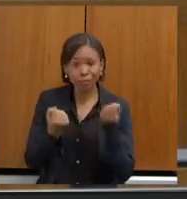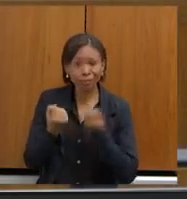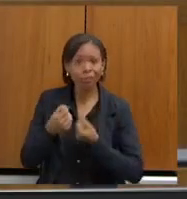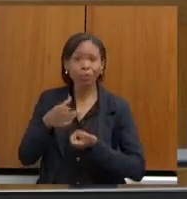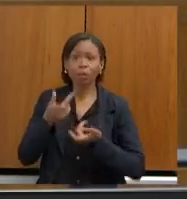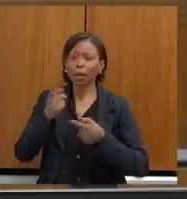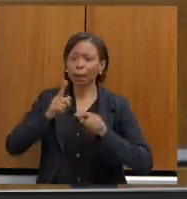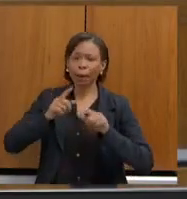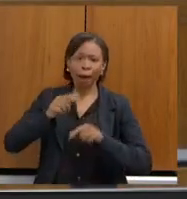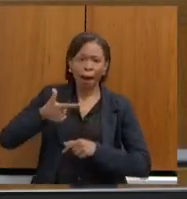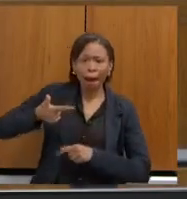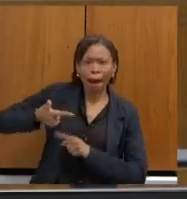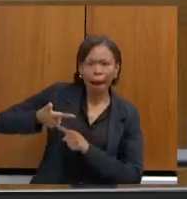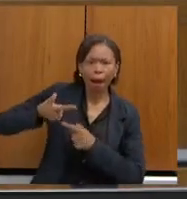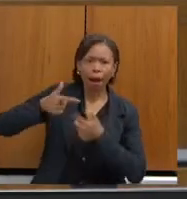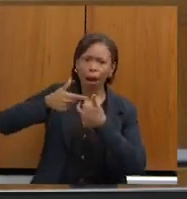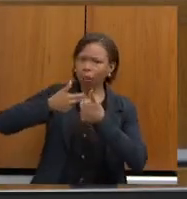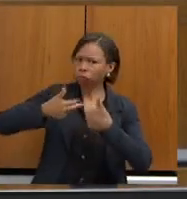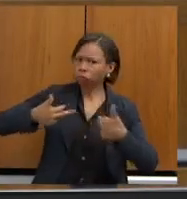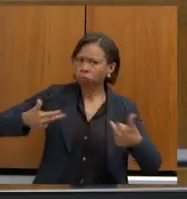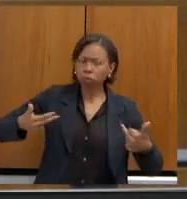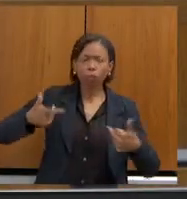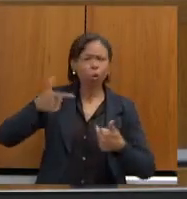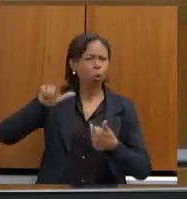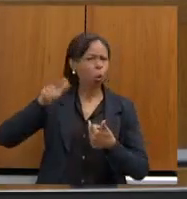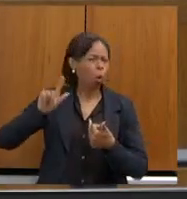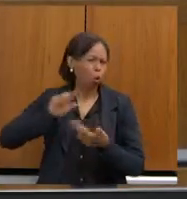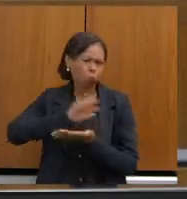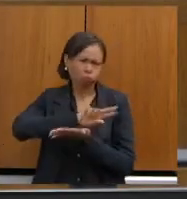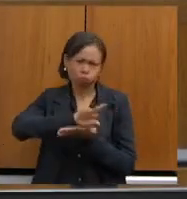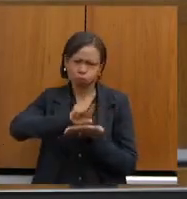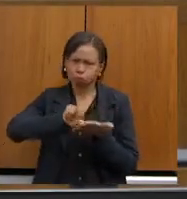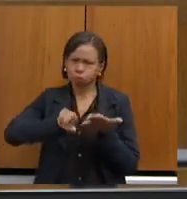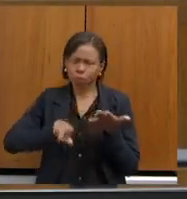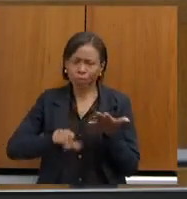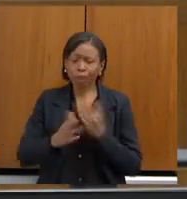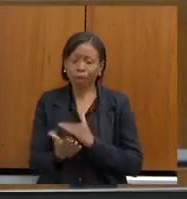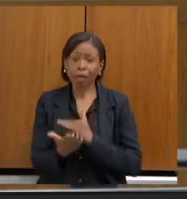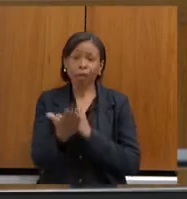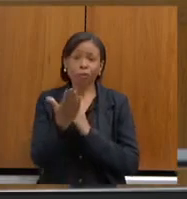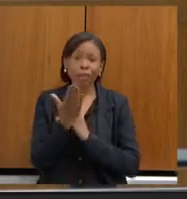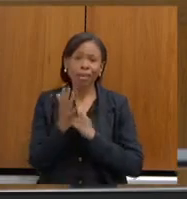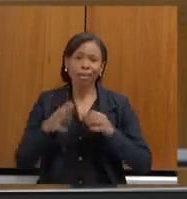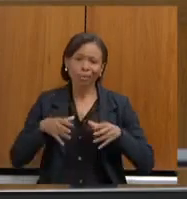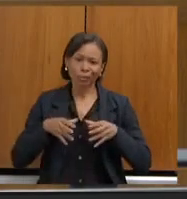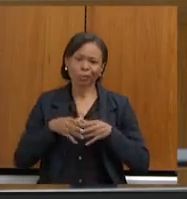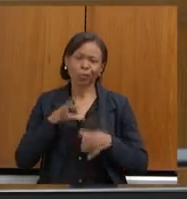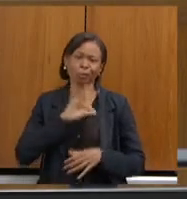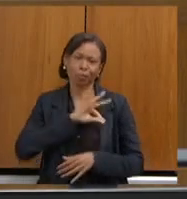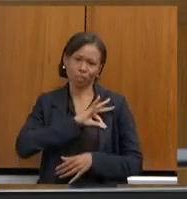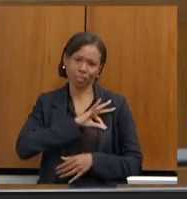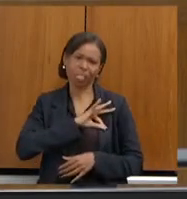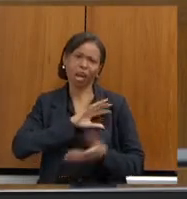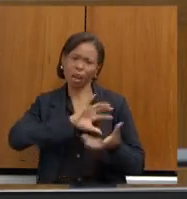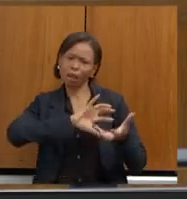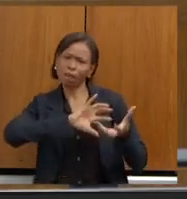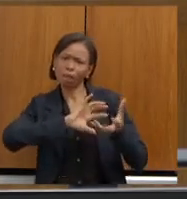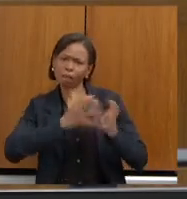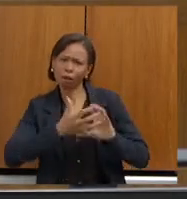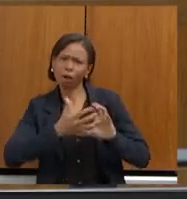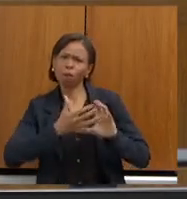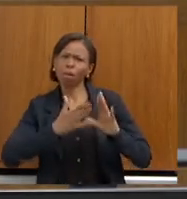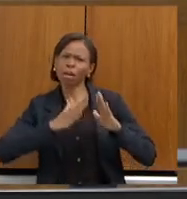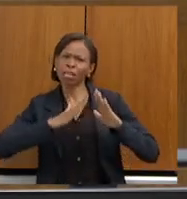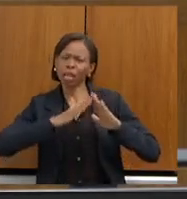outras possibilidades trabalhar contribuir por com a nossa polícia reforma de quartéis reforma inclusive